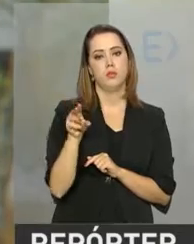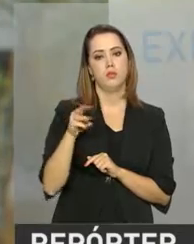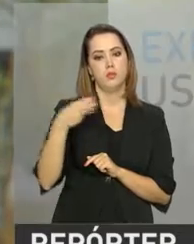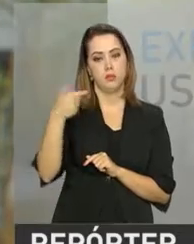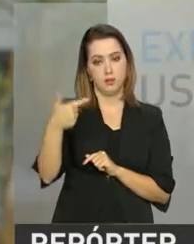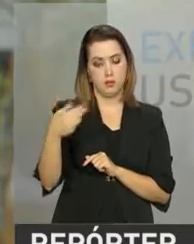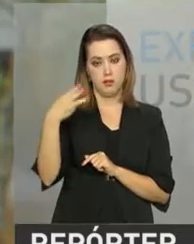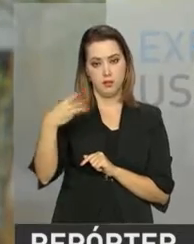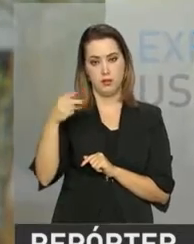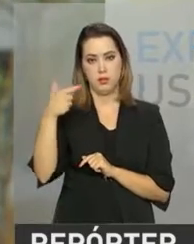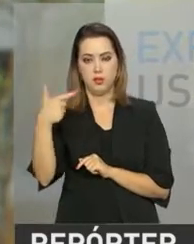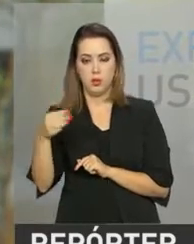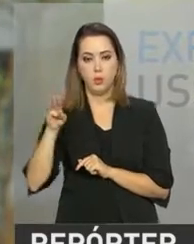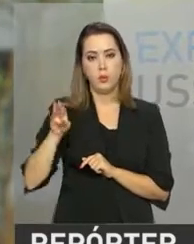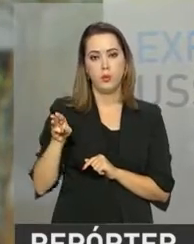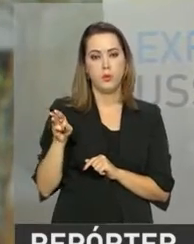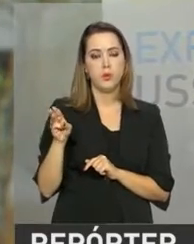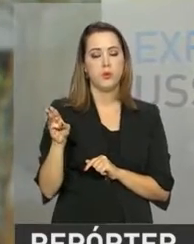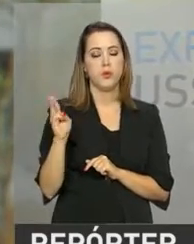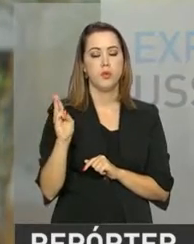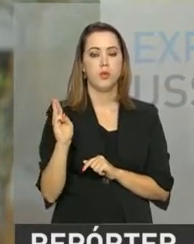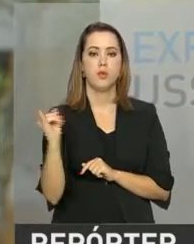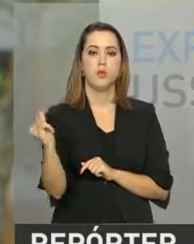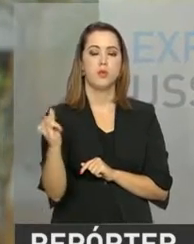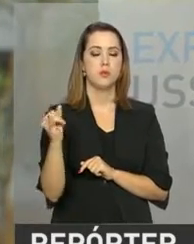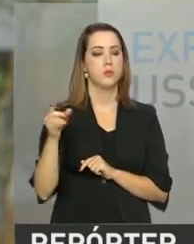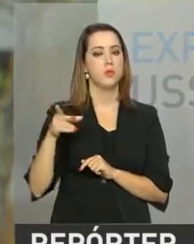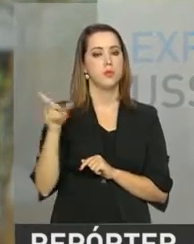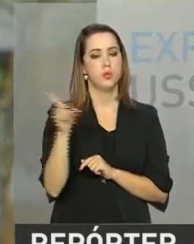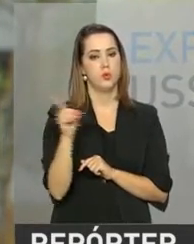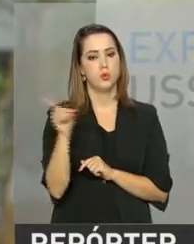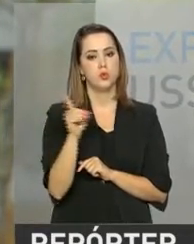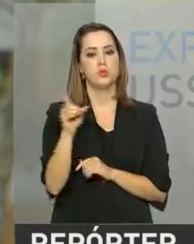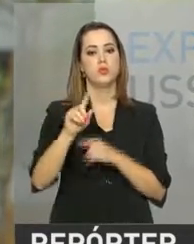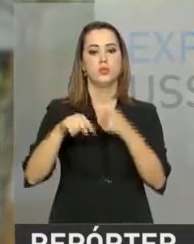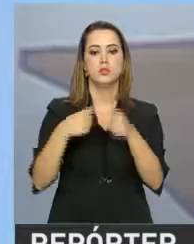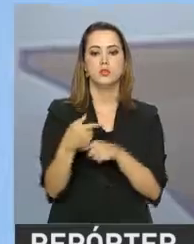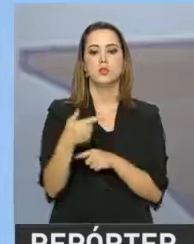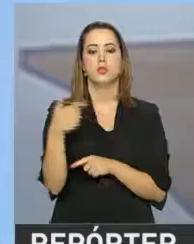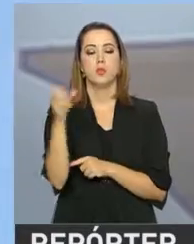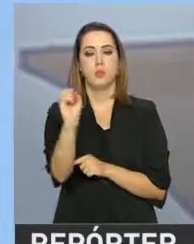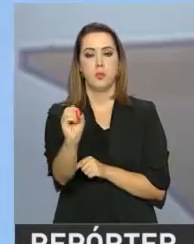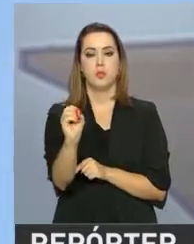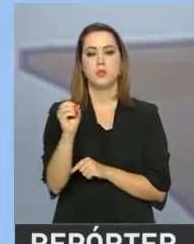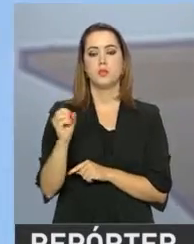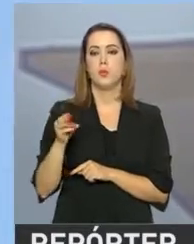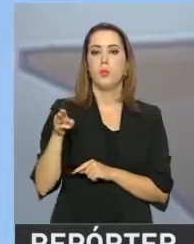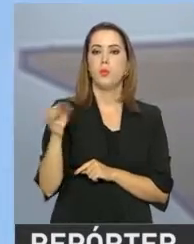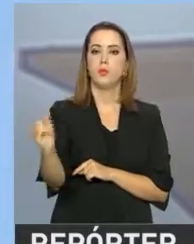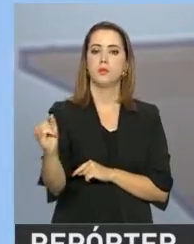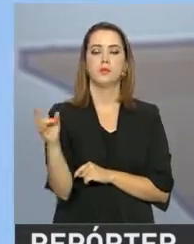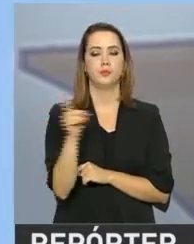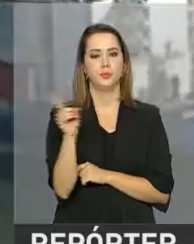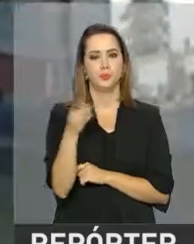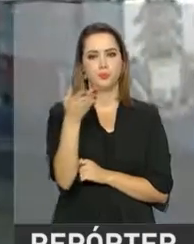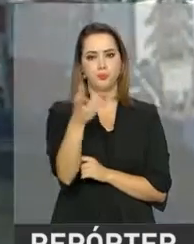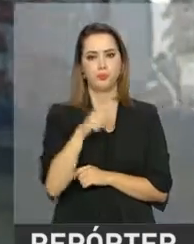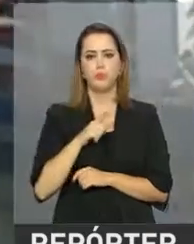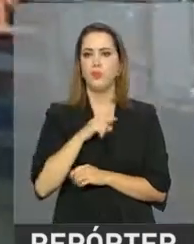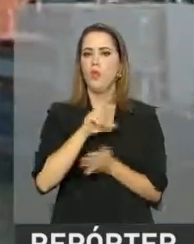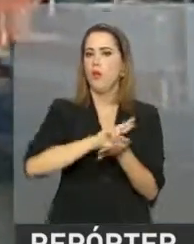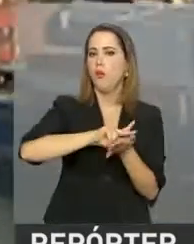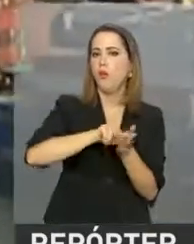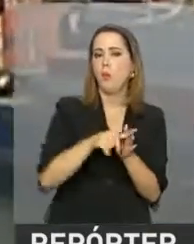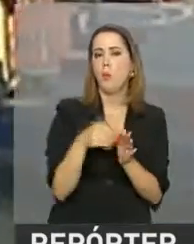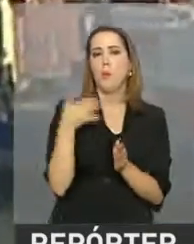ano. A expectativa é que esse valor chegue a 50 bilhões no final de 2016. Produtos como açúcar e veículos foram os que